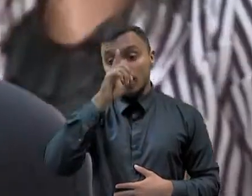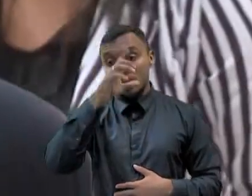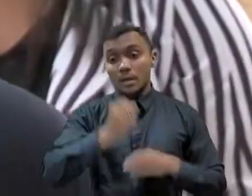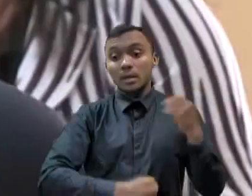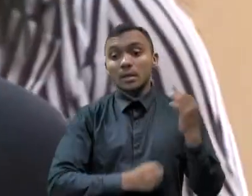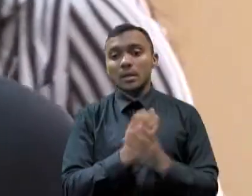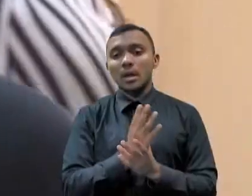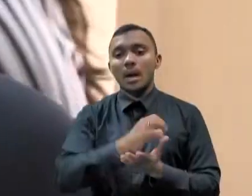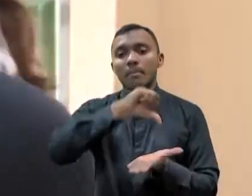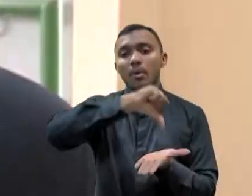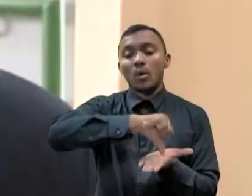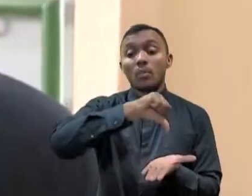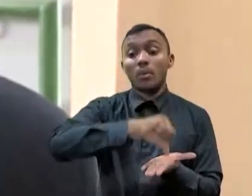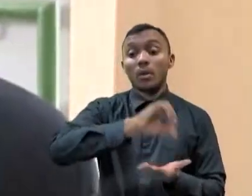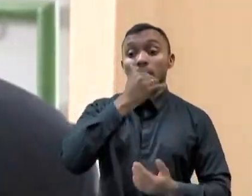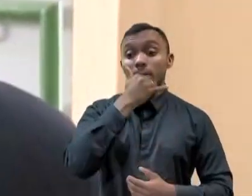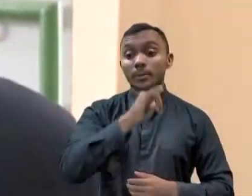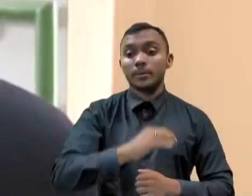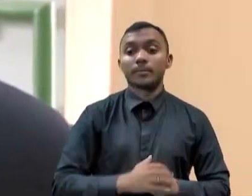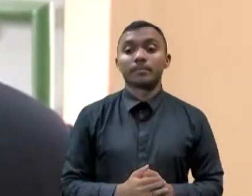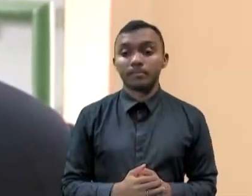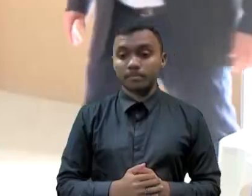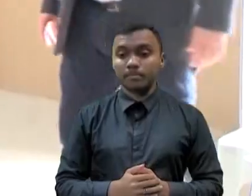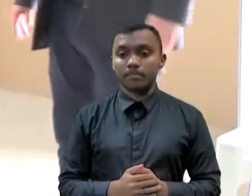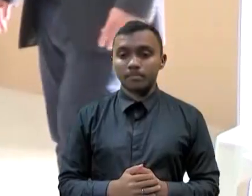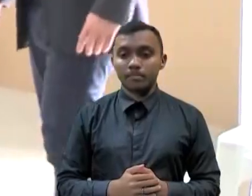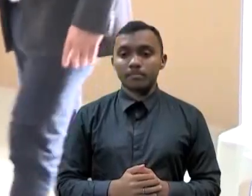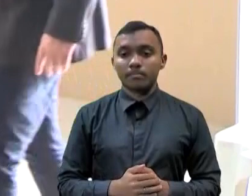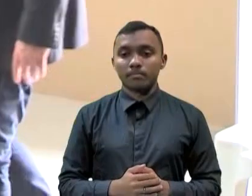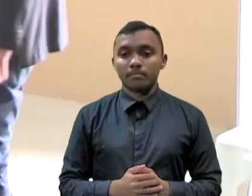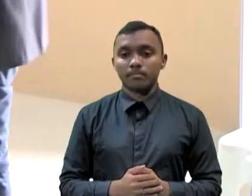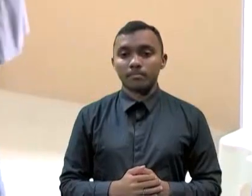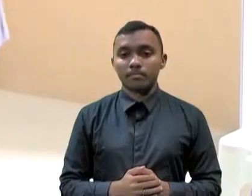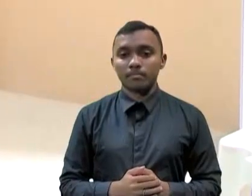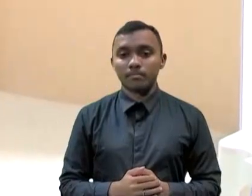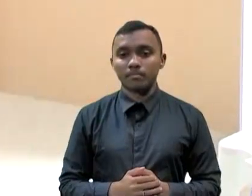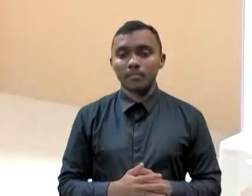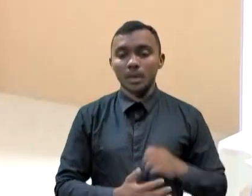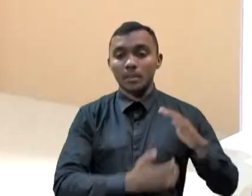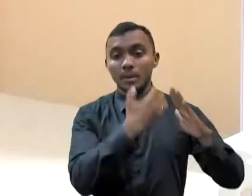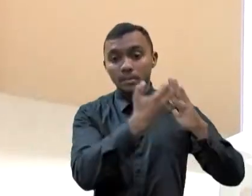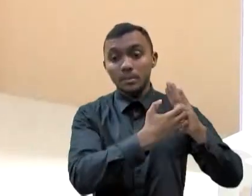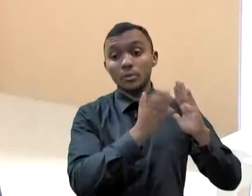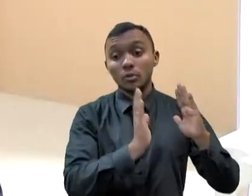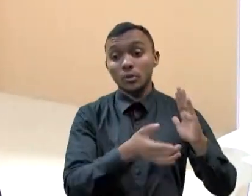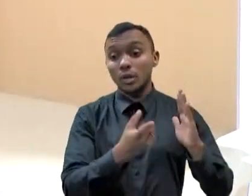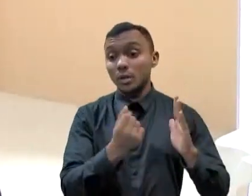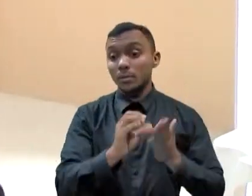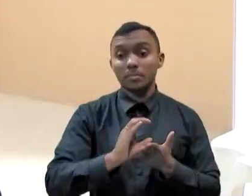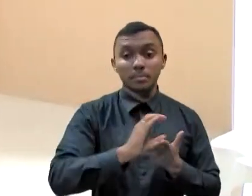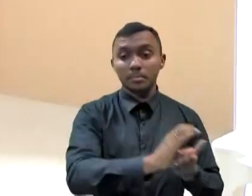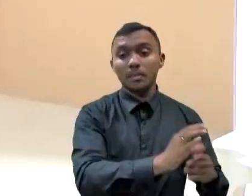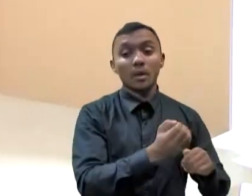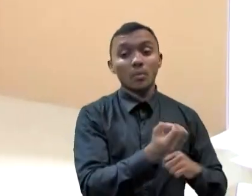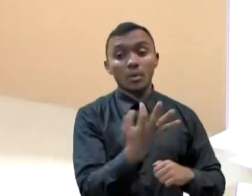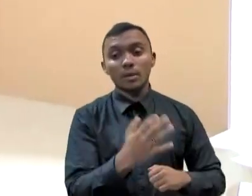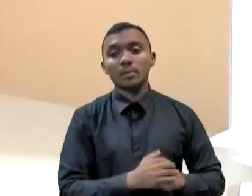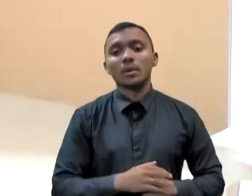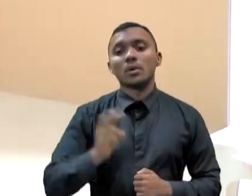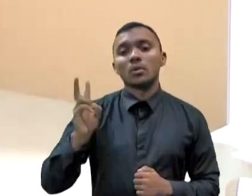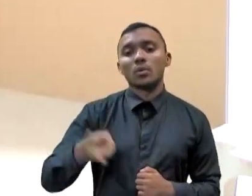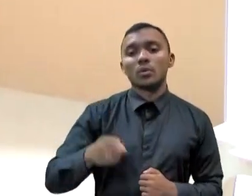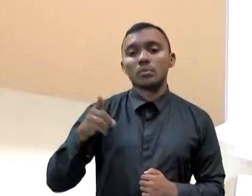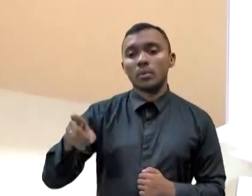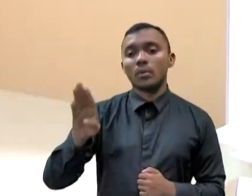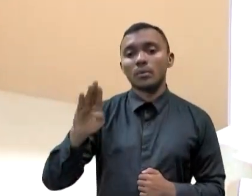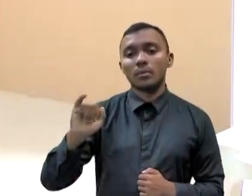presidente da Frente Parlamentar das Energias Renováveis, o empreendimento terá um investimento superior a R$ 2 bilhões.